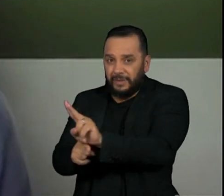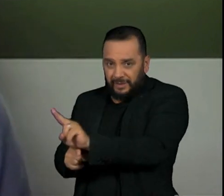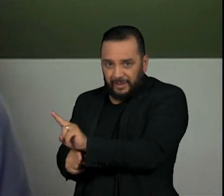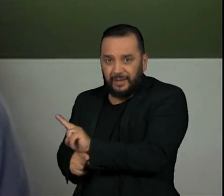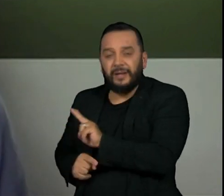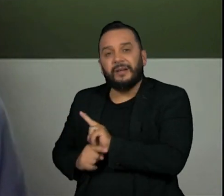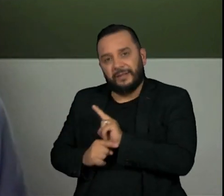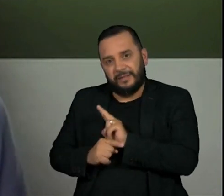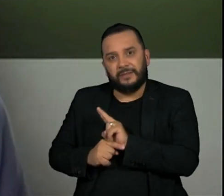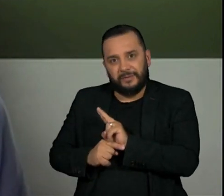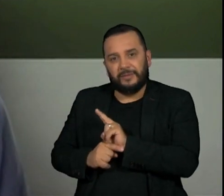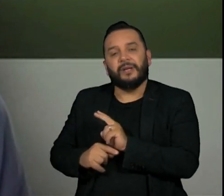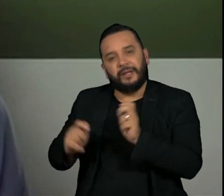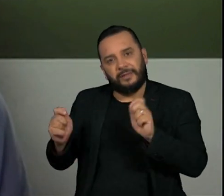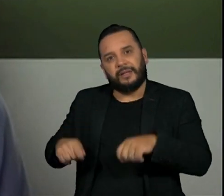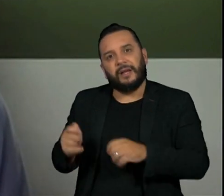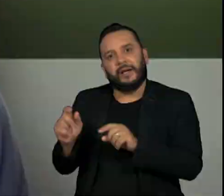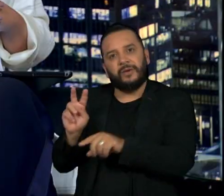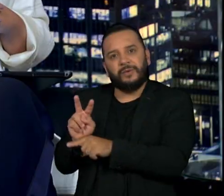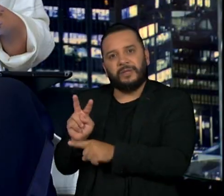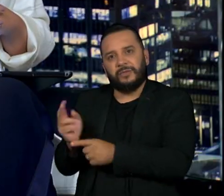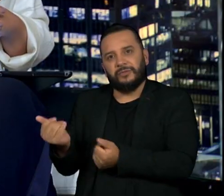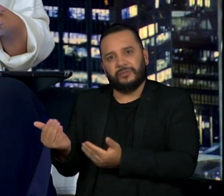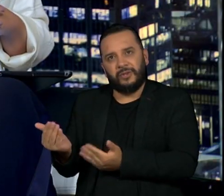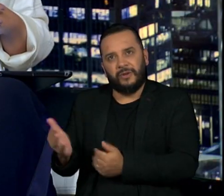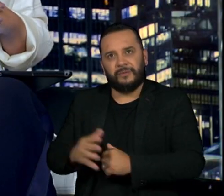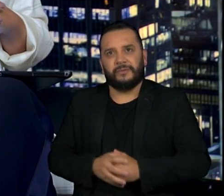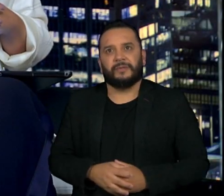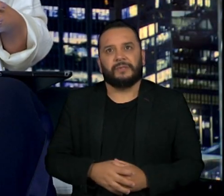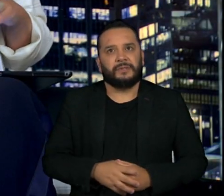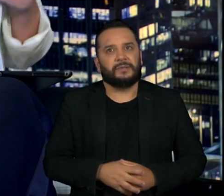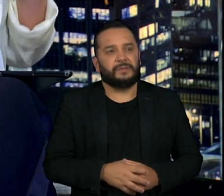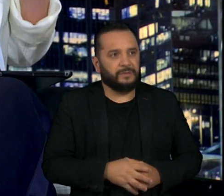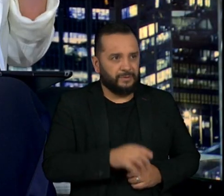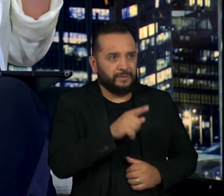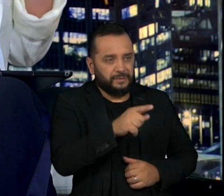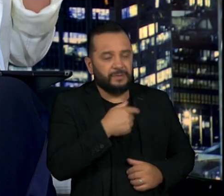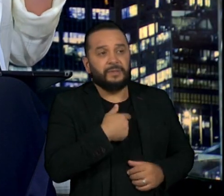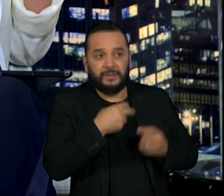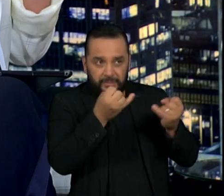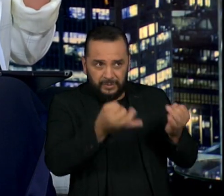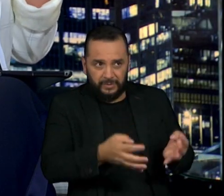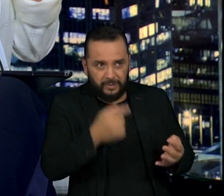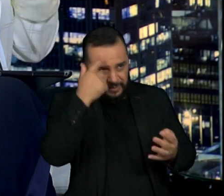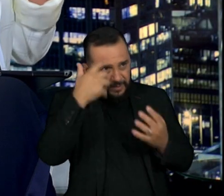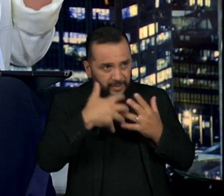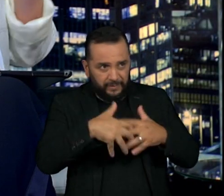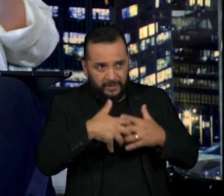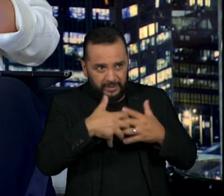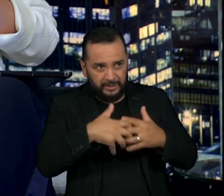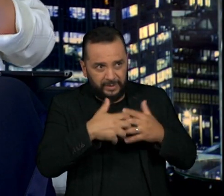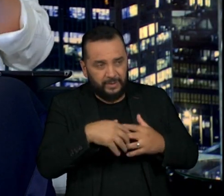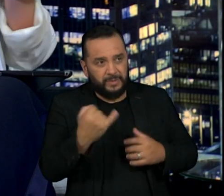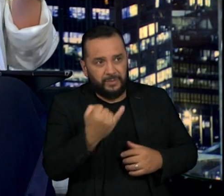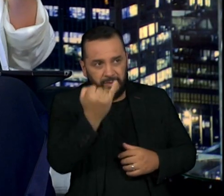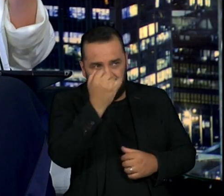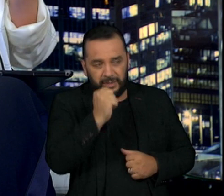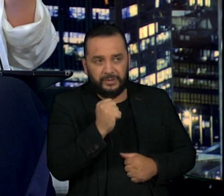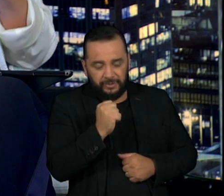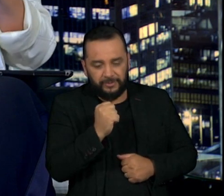está realmente cuidando dos jovens. O Dominique colocou aí uma reflexão tão importante que nos fez parar para pensar, não é? Vou